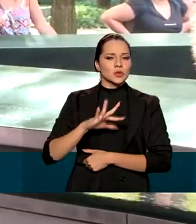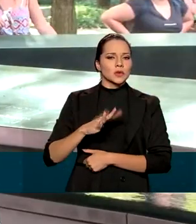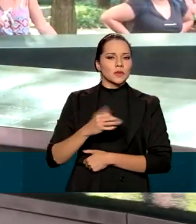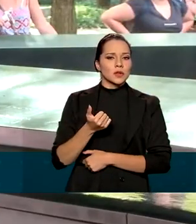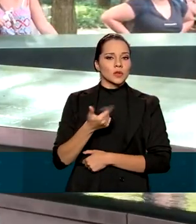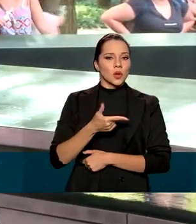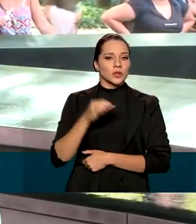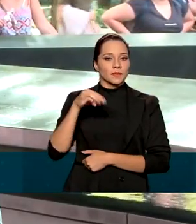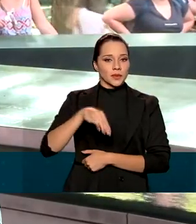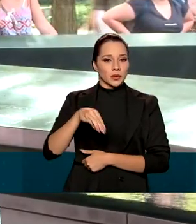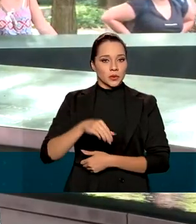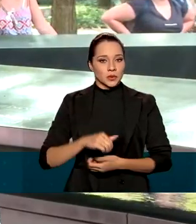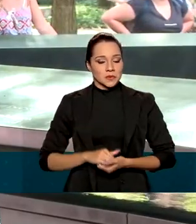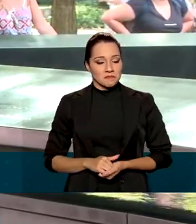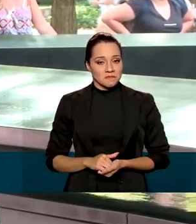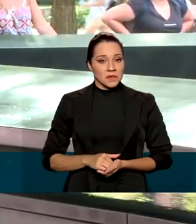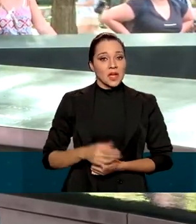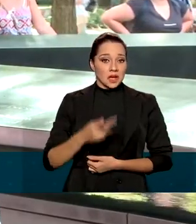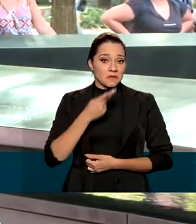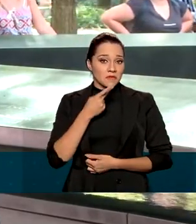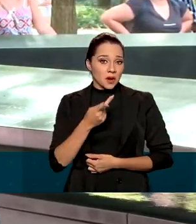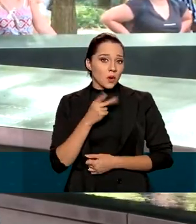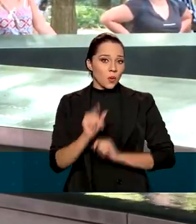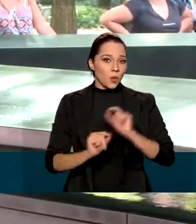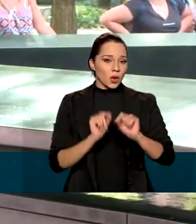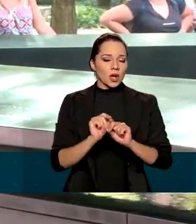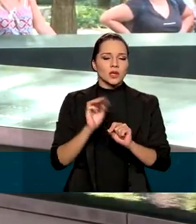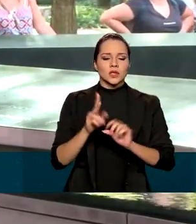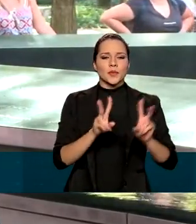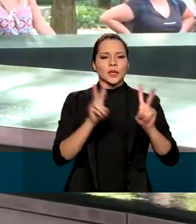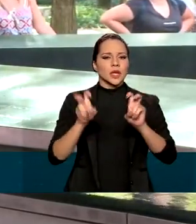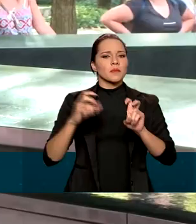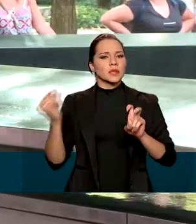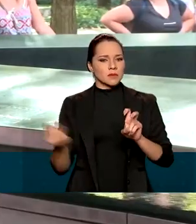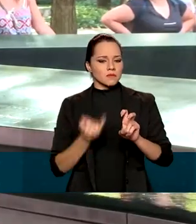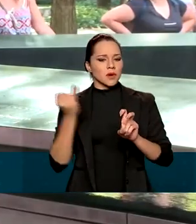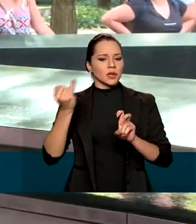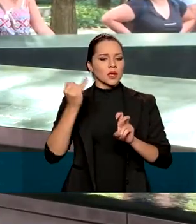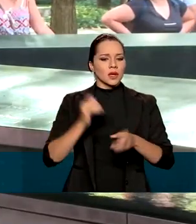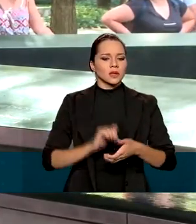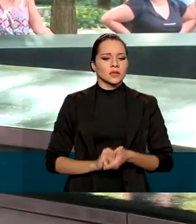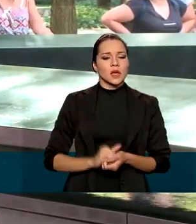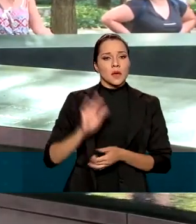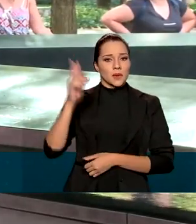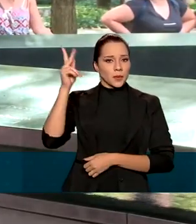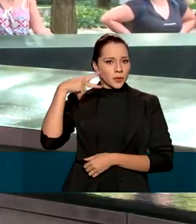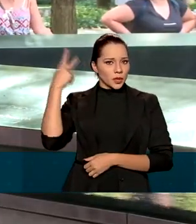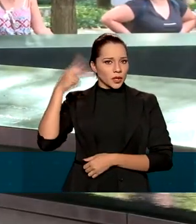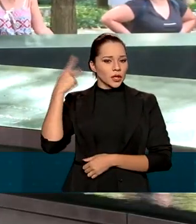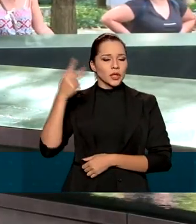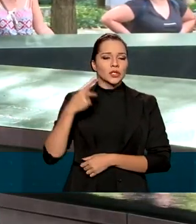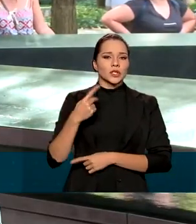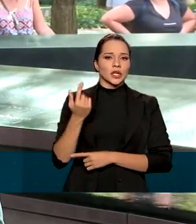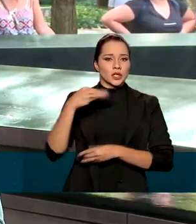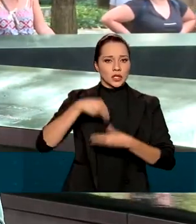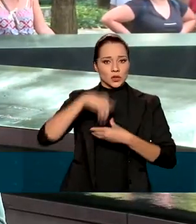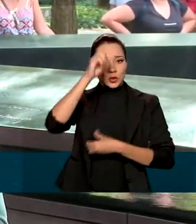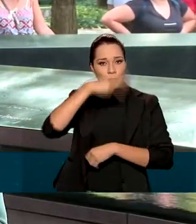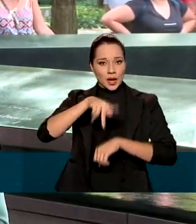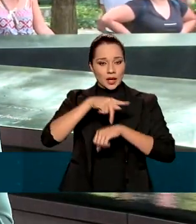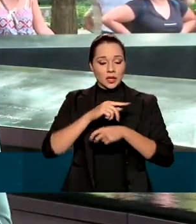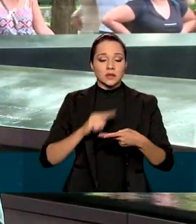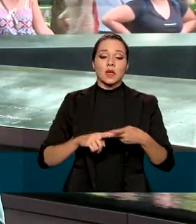de 12 minutos ele falou sobre assuntos importantes para a política externa